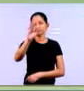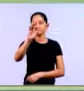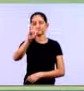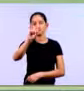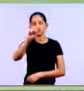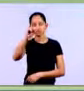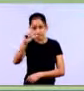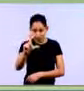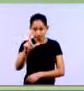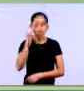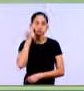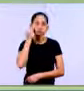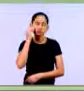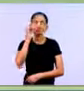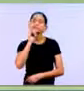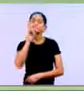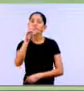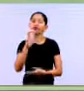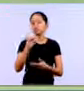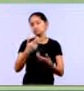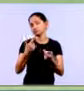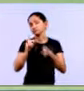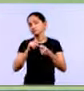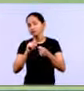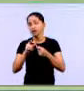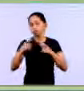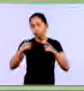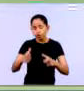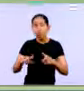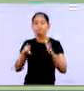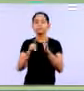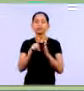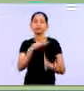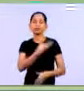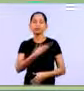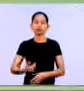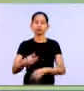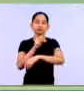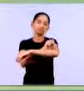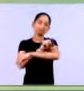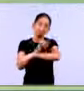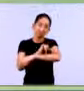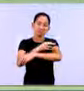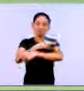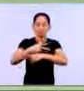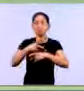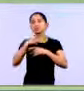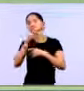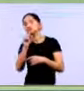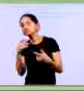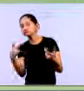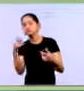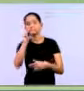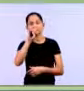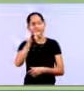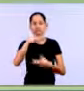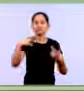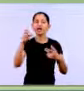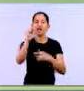a arrecadação para autarquias, fundações, o sistema S. Então, essas são as principais